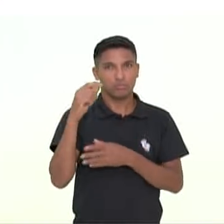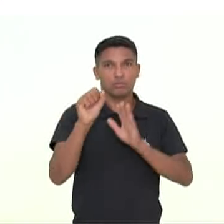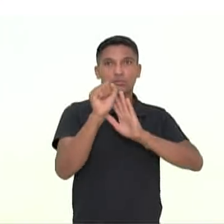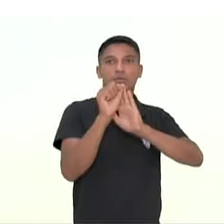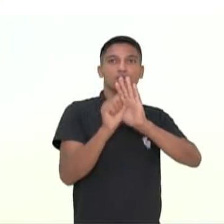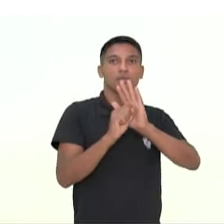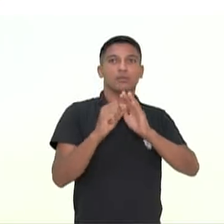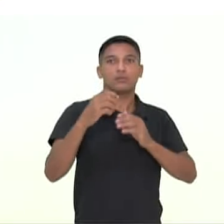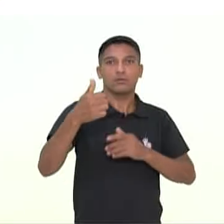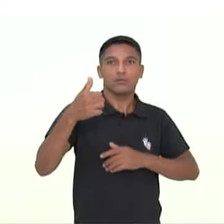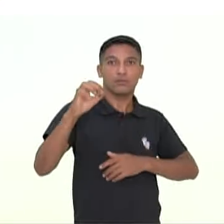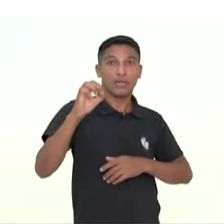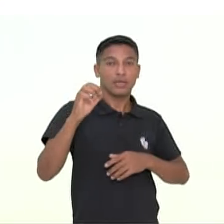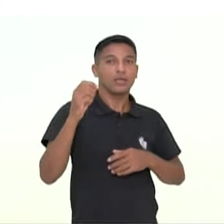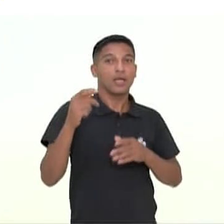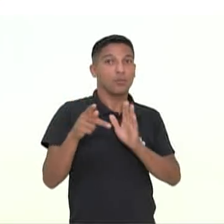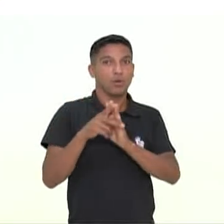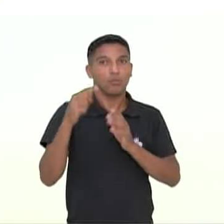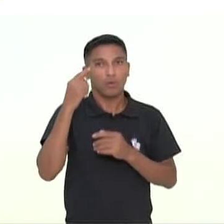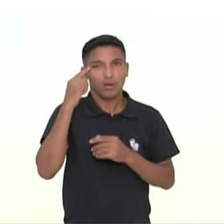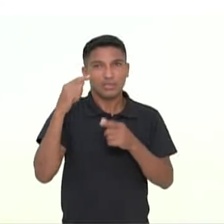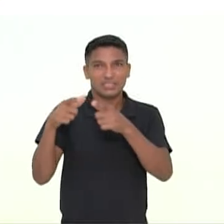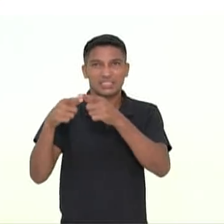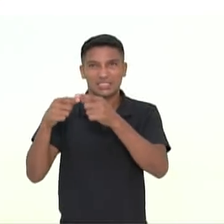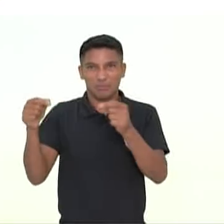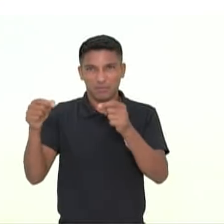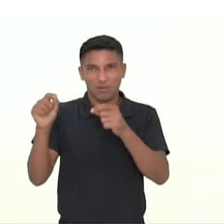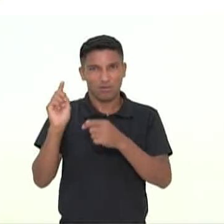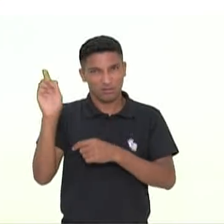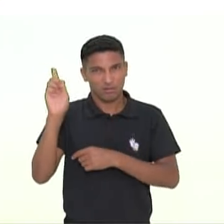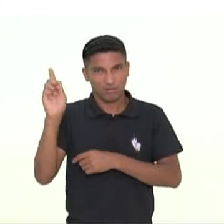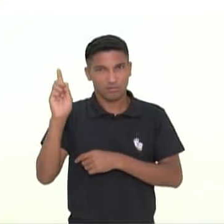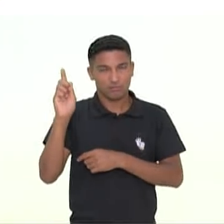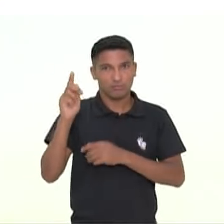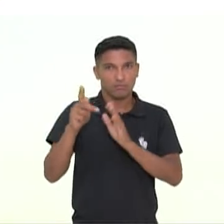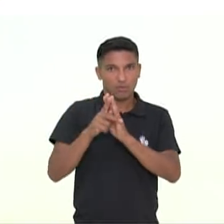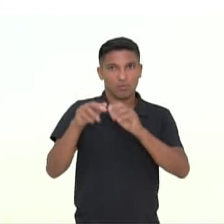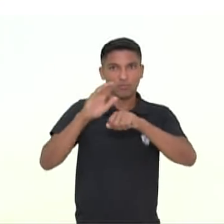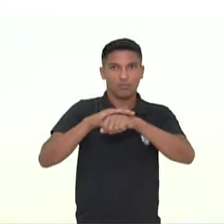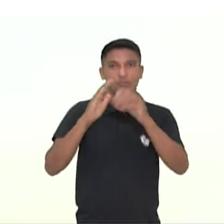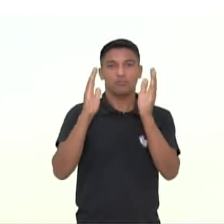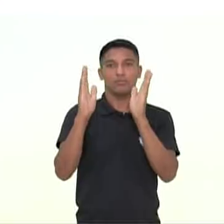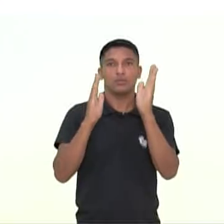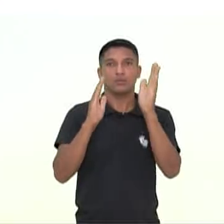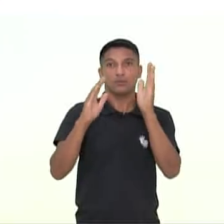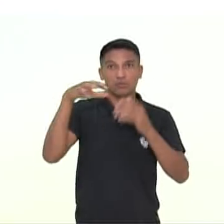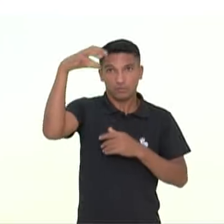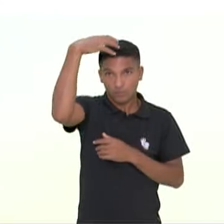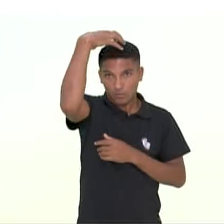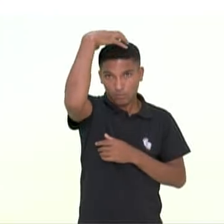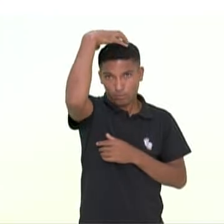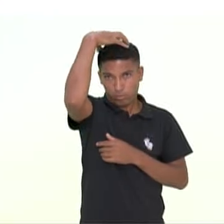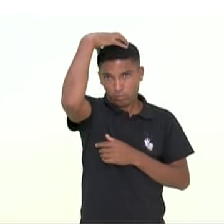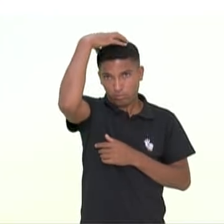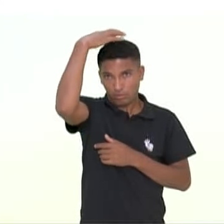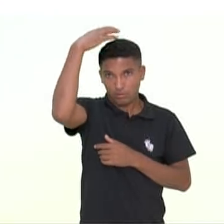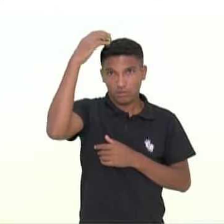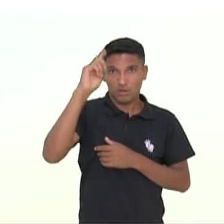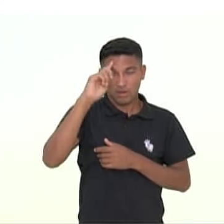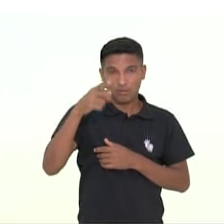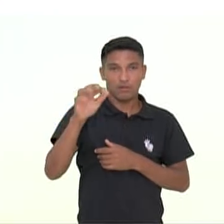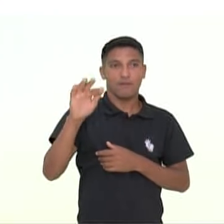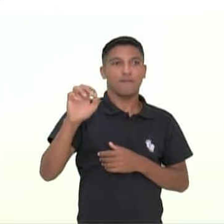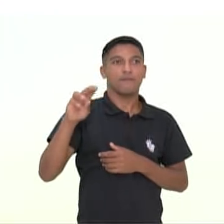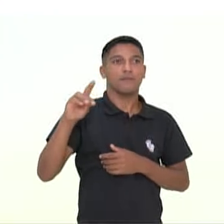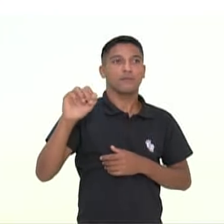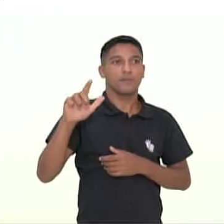Japão feudal. Mas só em 1942 foi que Morihei Ueshiba criou um caminho de vida usando